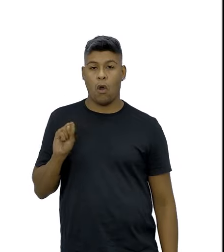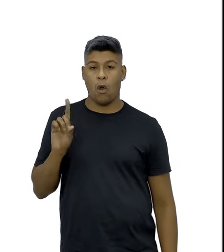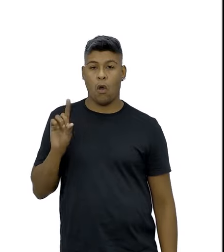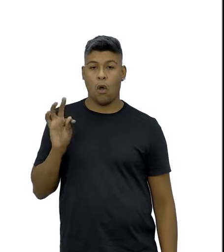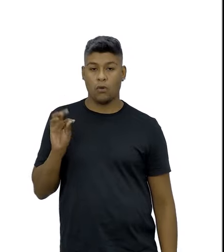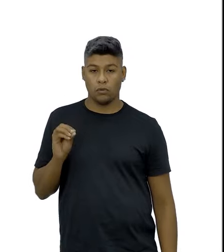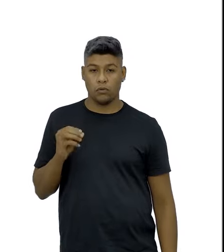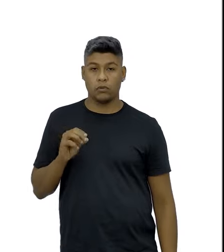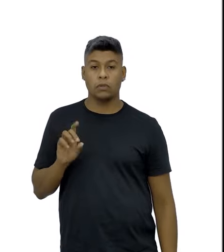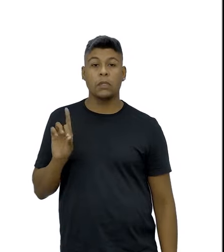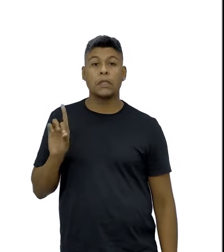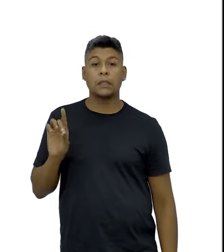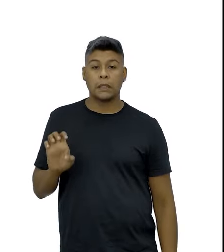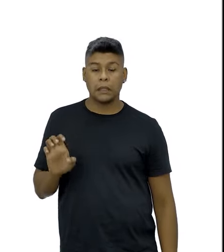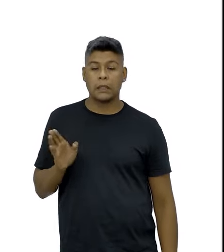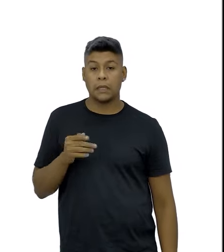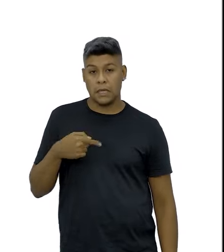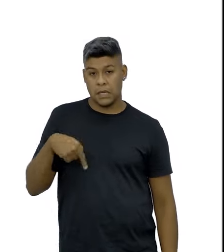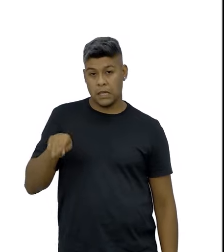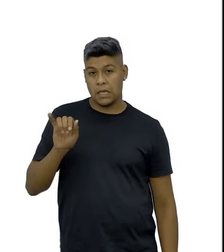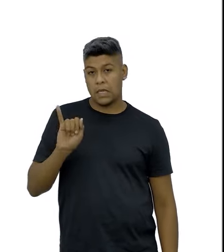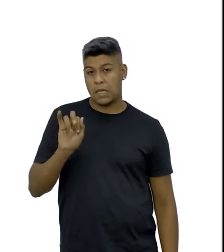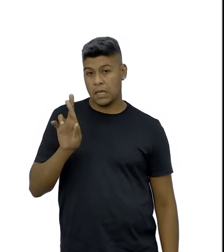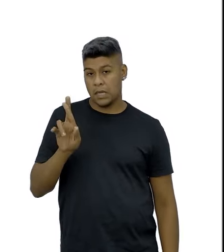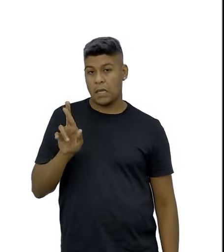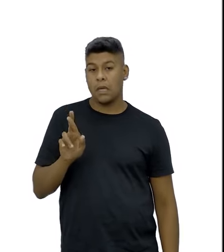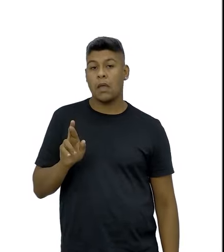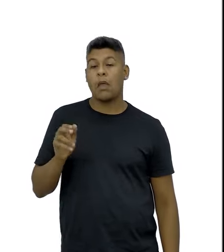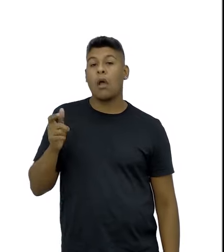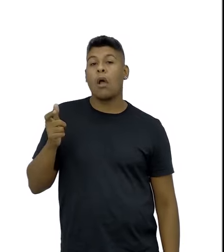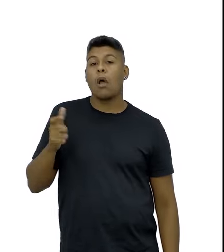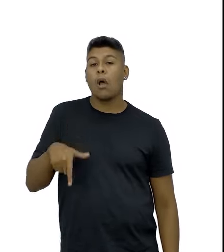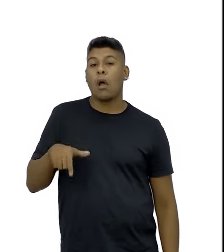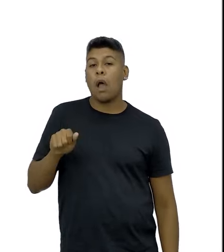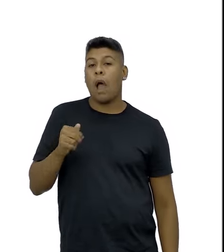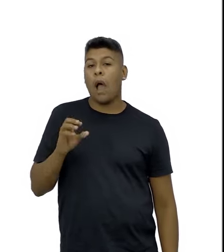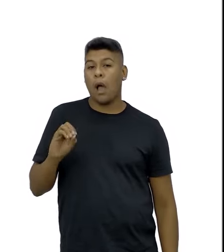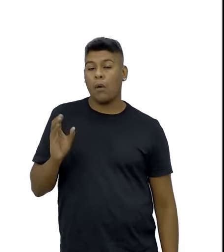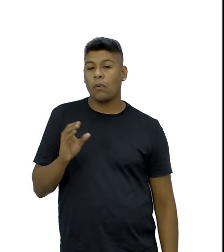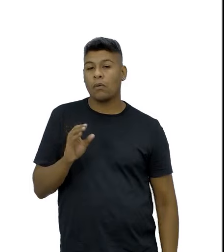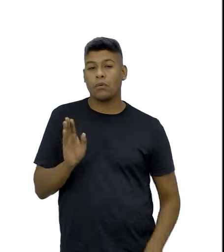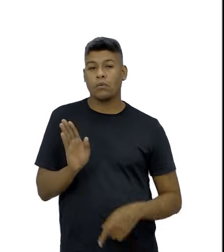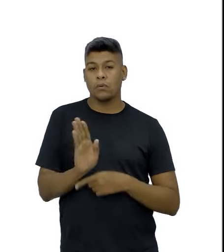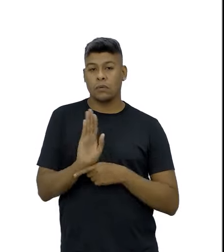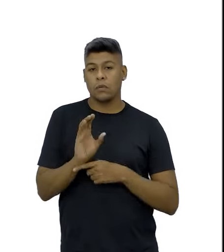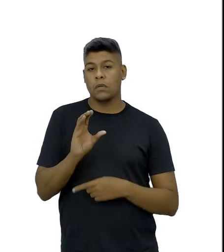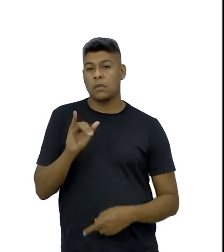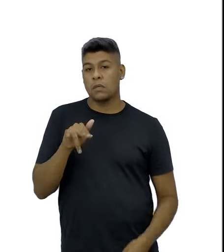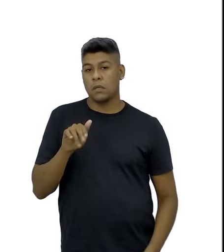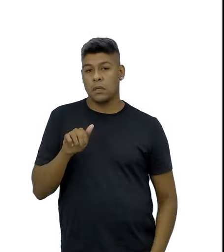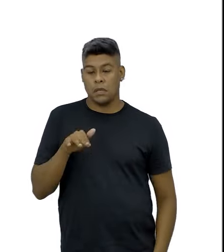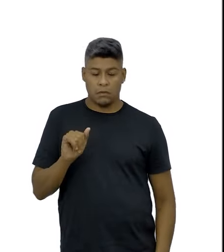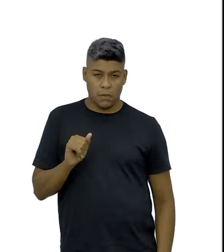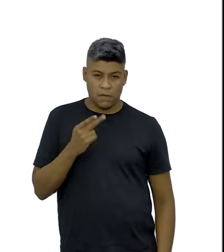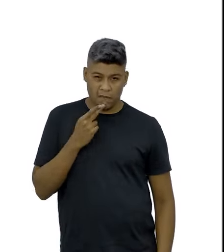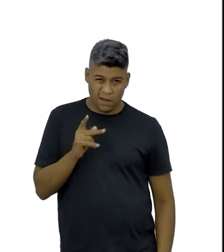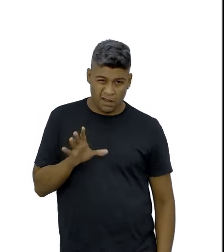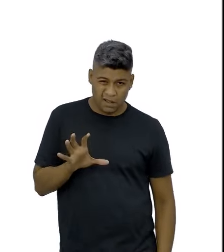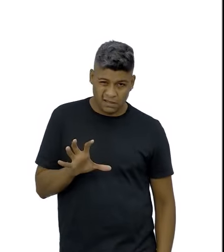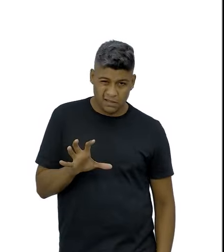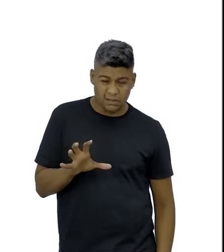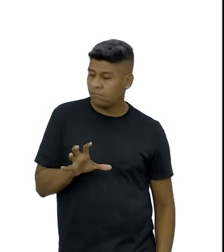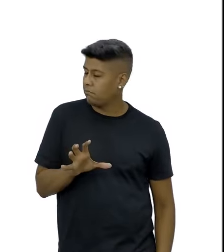de ir ao cinema. Alguém fala dessa forma? Não, não é